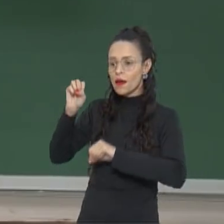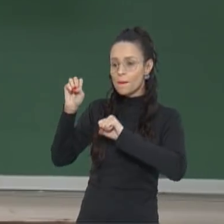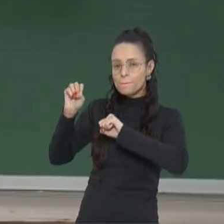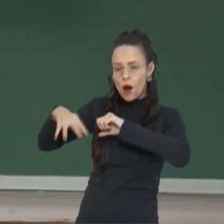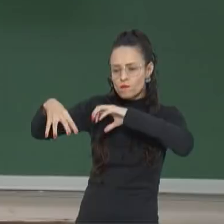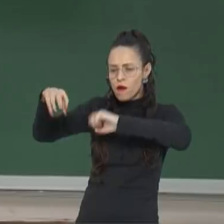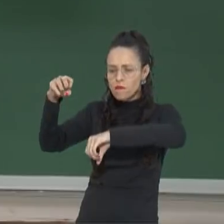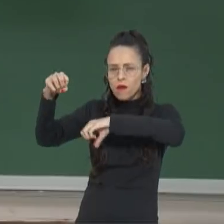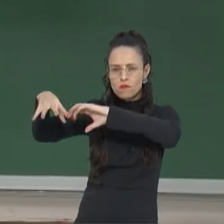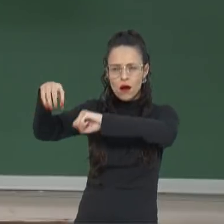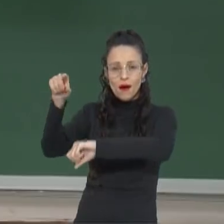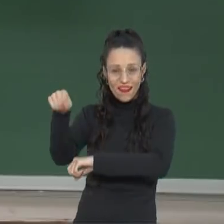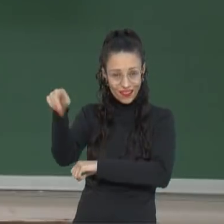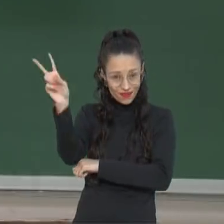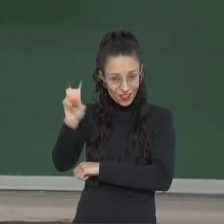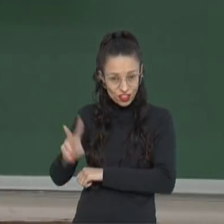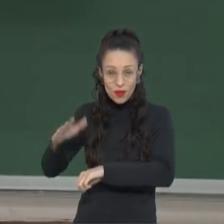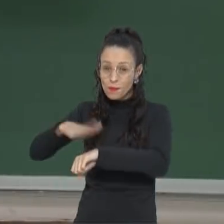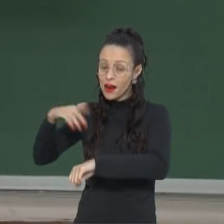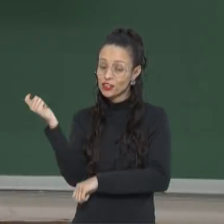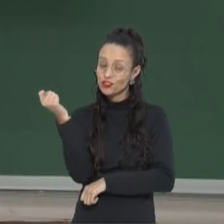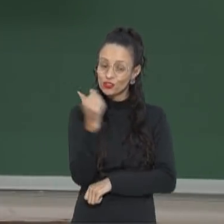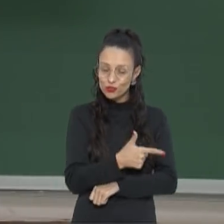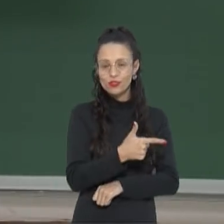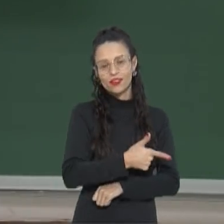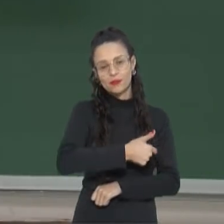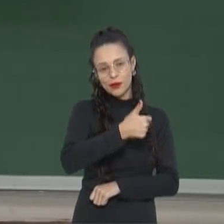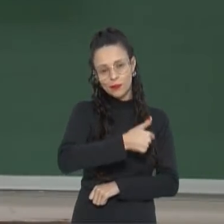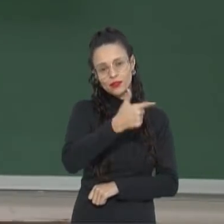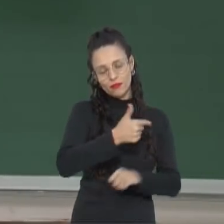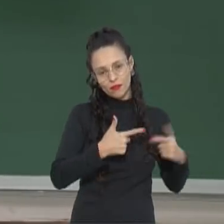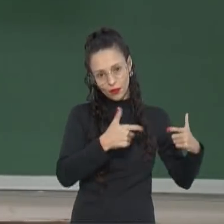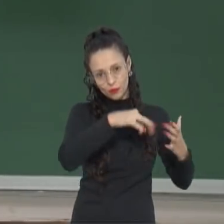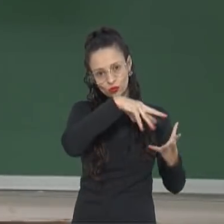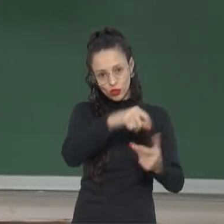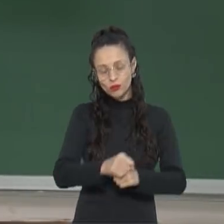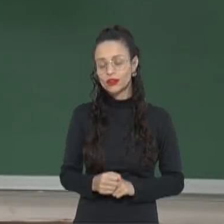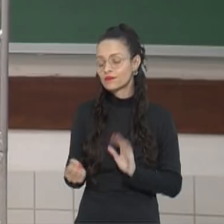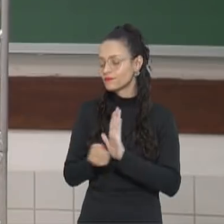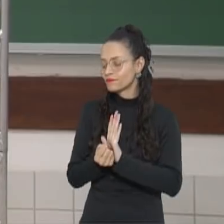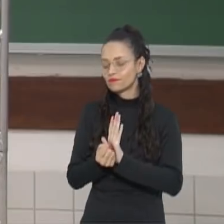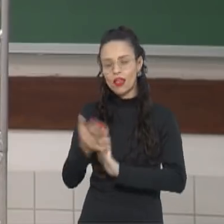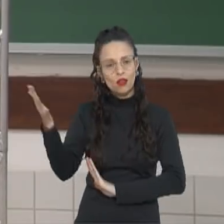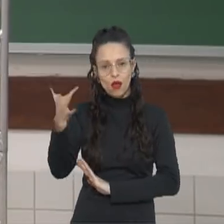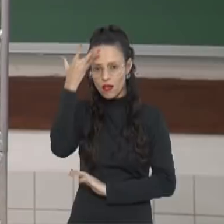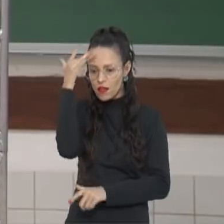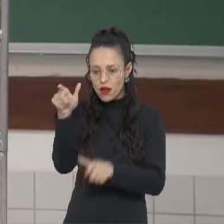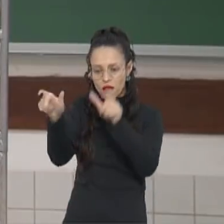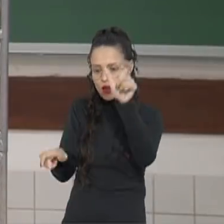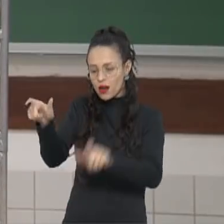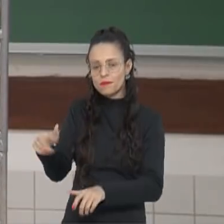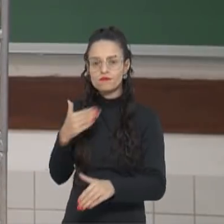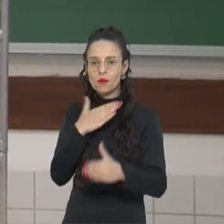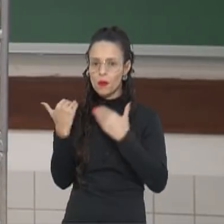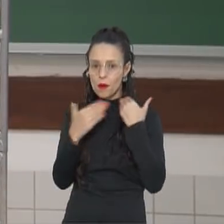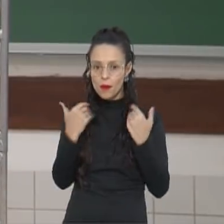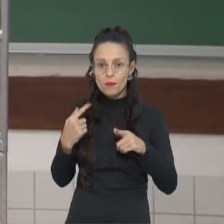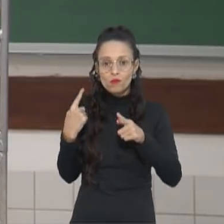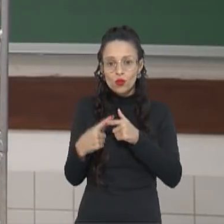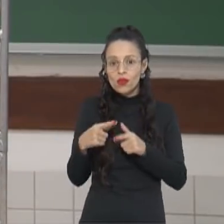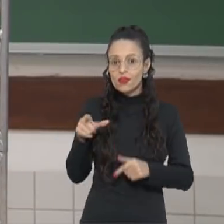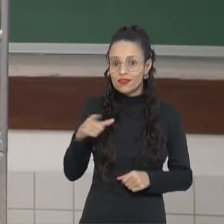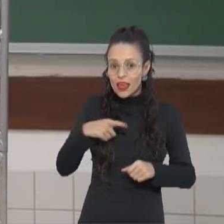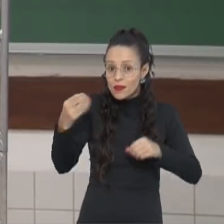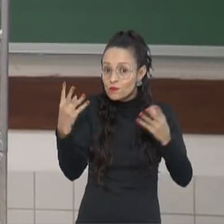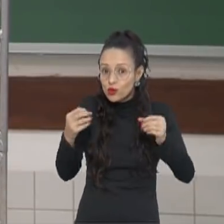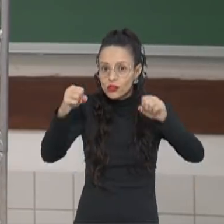nas duas guerras mundiais. Milhões de civis foram atingidos. Se você tem um número